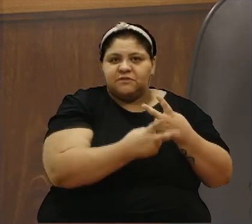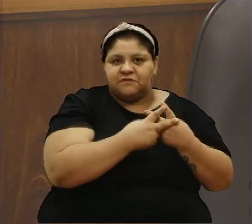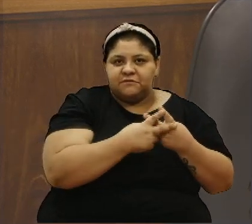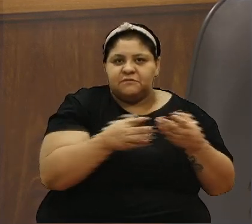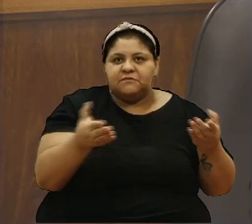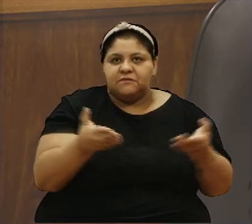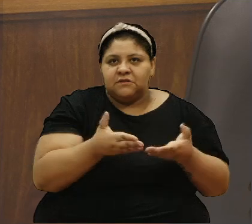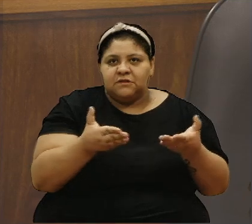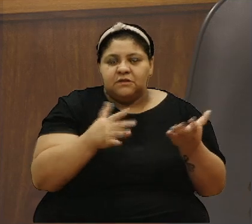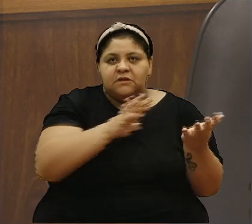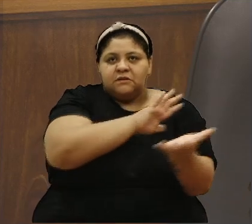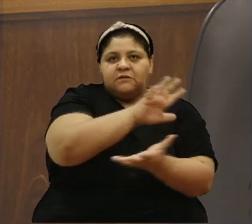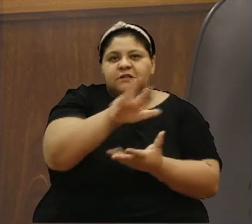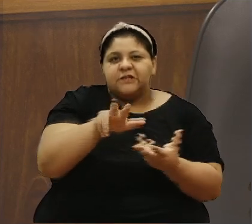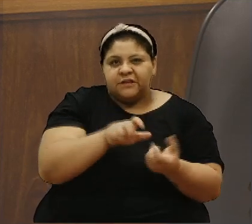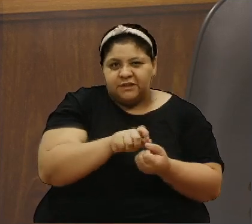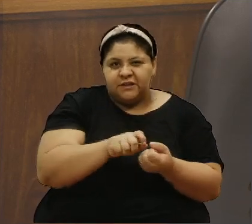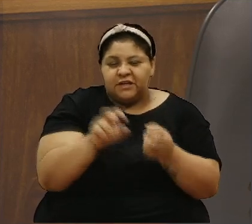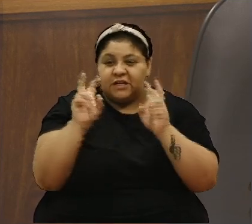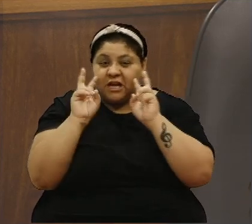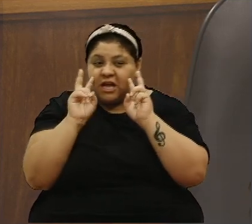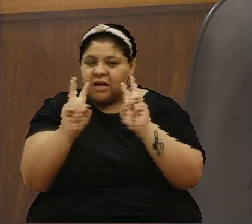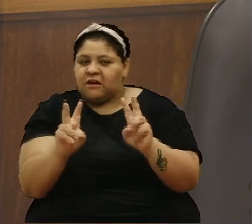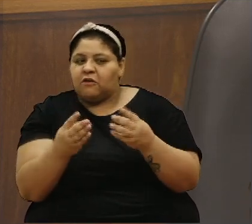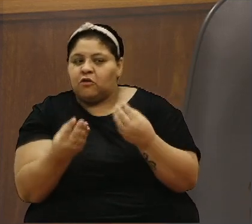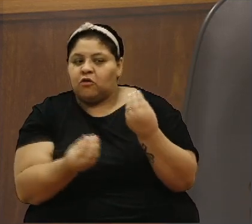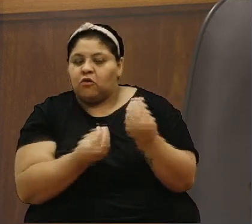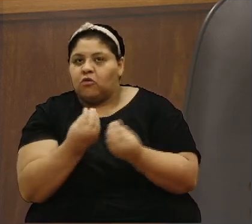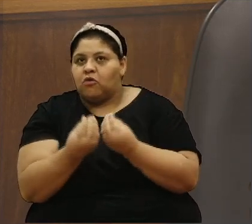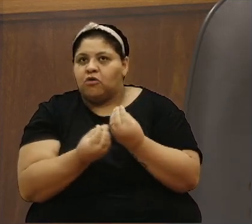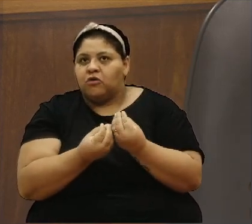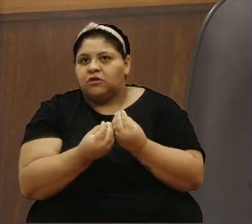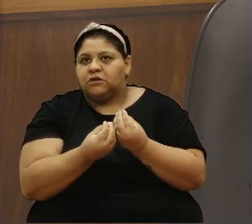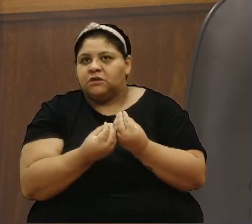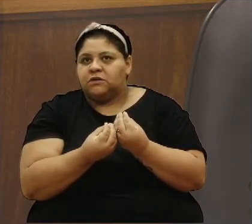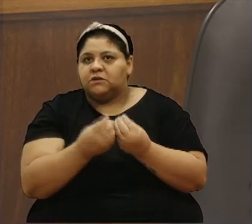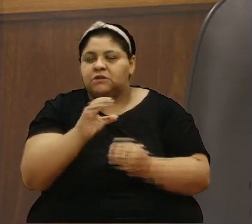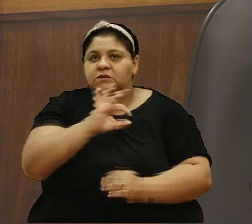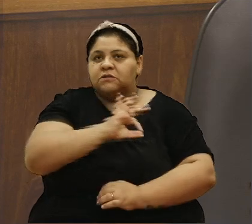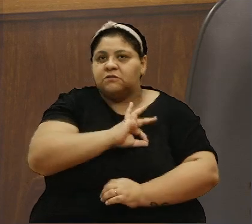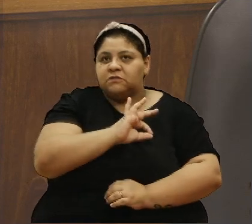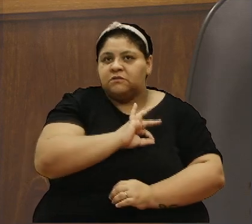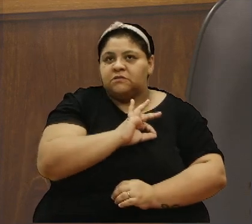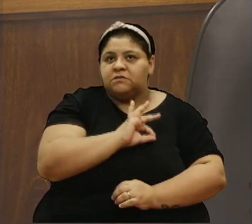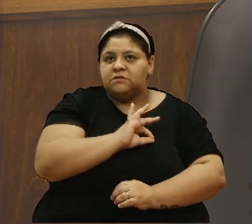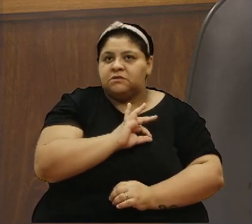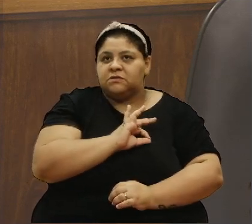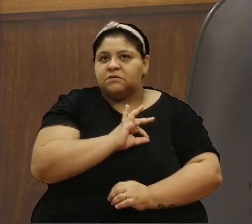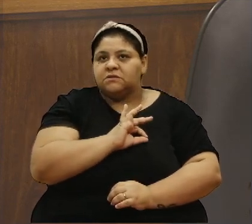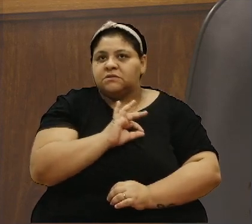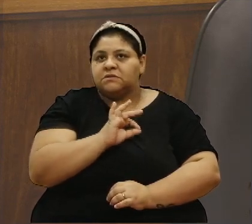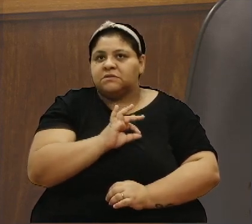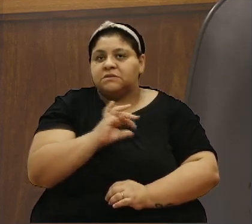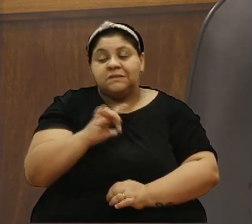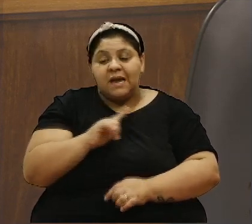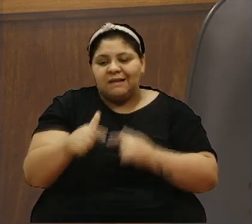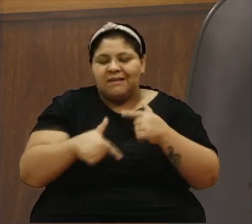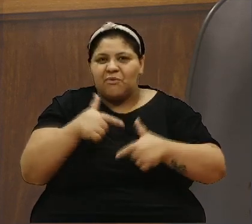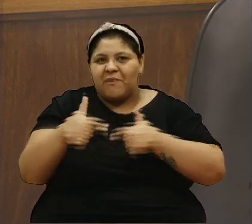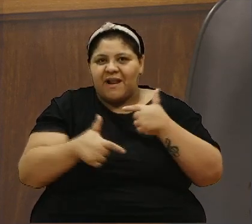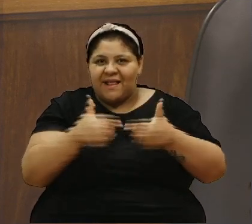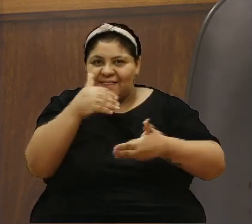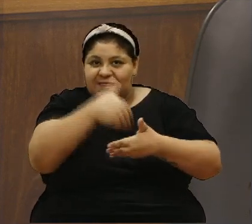atualmente no mundo, e a gente olhar a condição em que os policiais estão tendo que trabalhar dentro